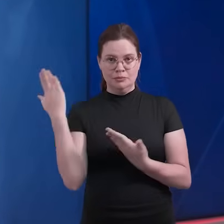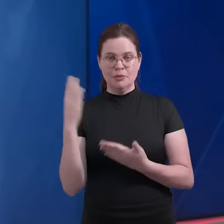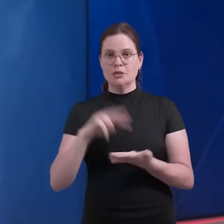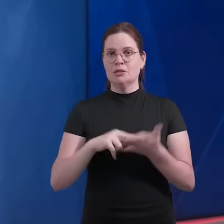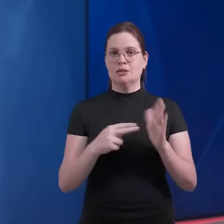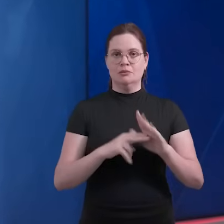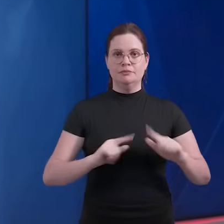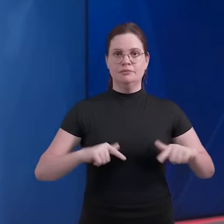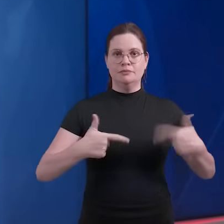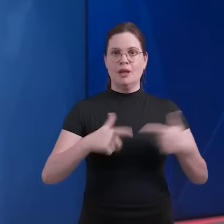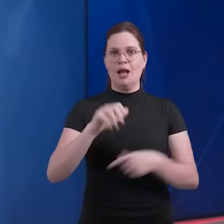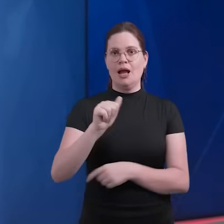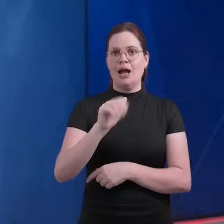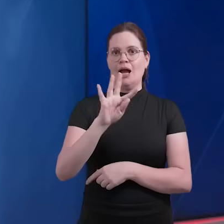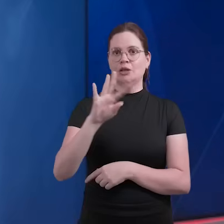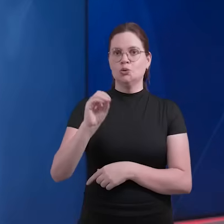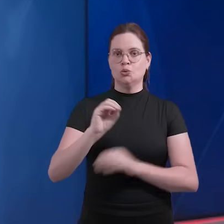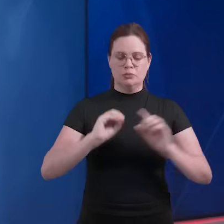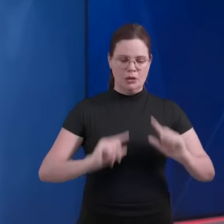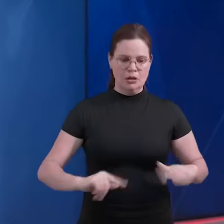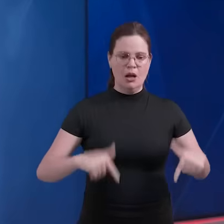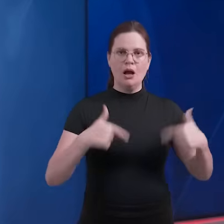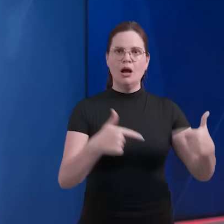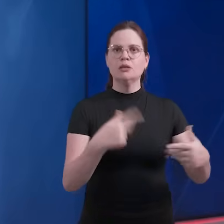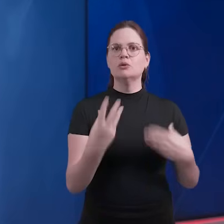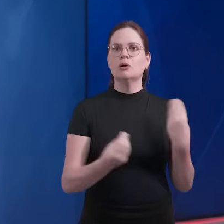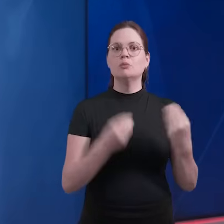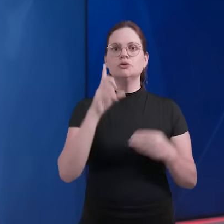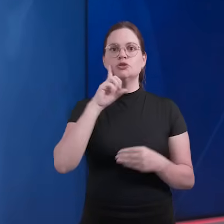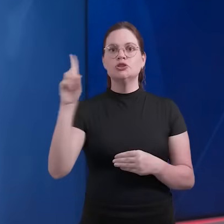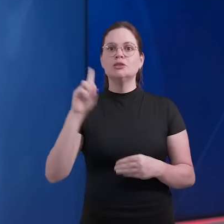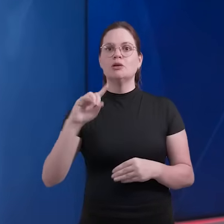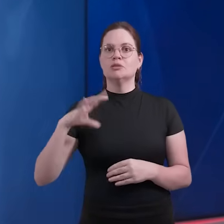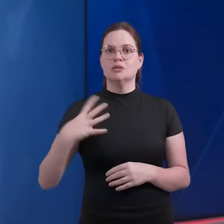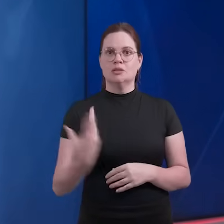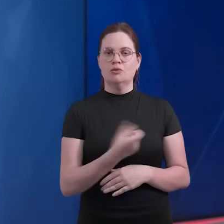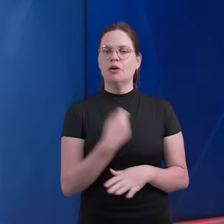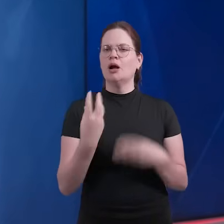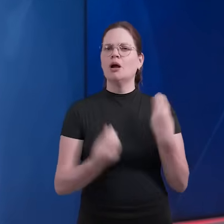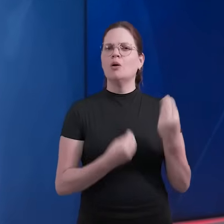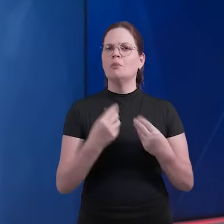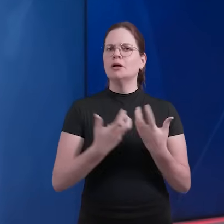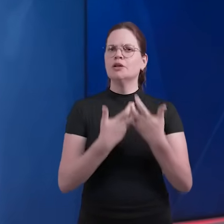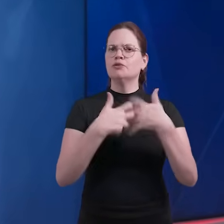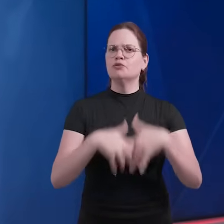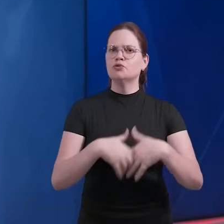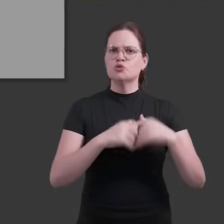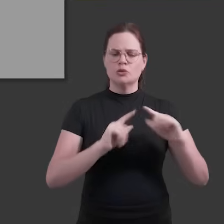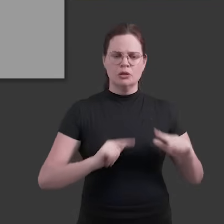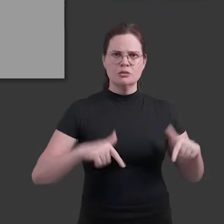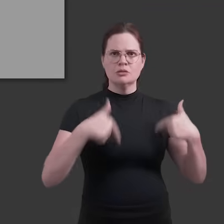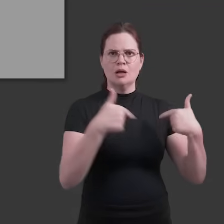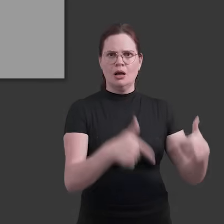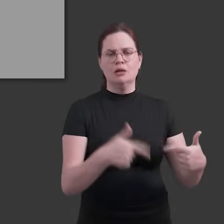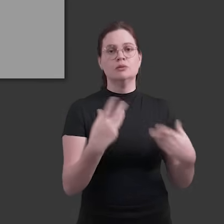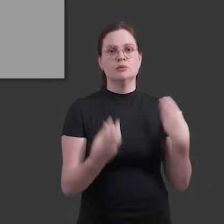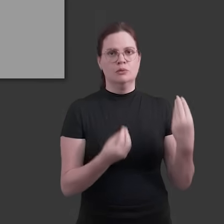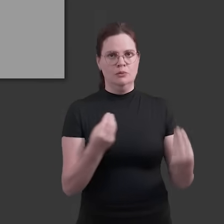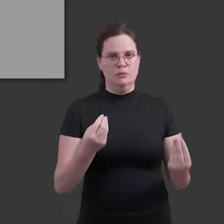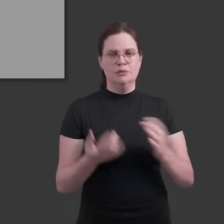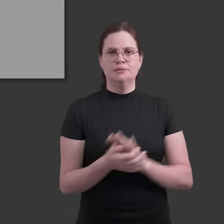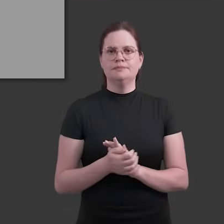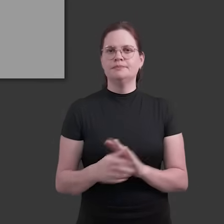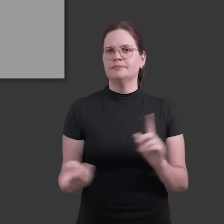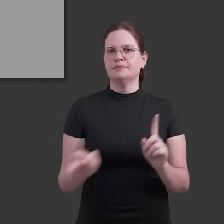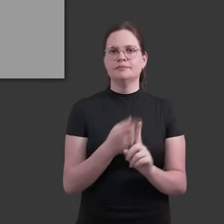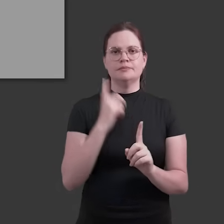ato? É o ato de Deus salvar. Agora, como é que Deus salva o homem? Como é que é feito esse projeto de salvação nesse ato da parte de